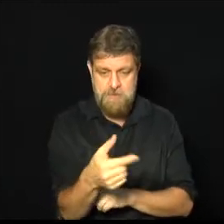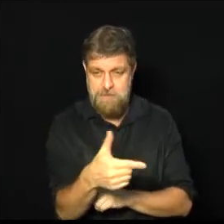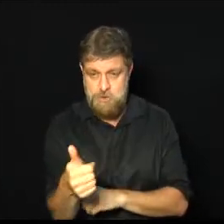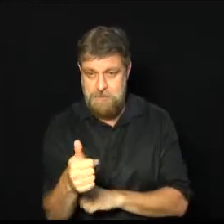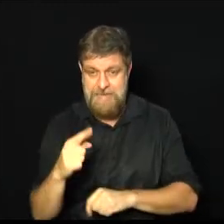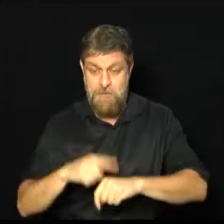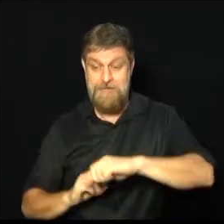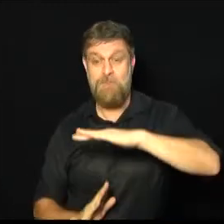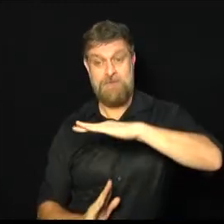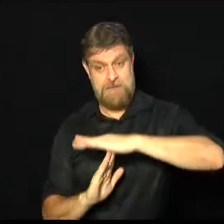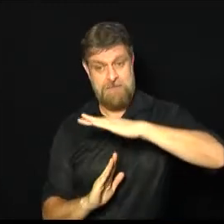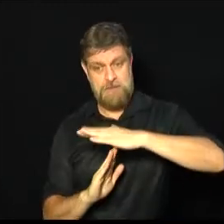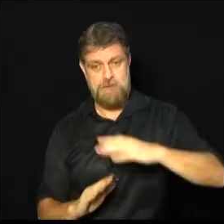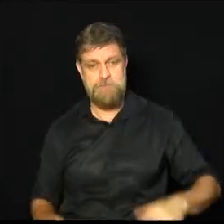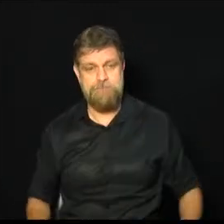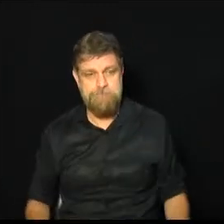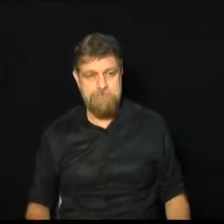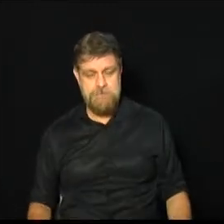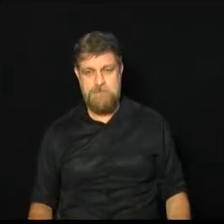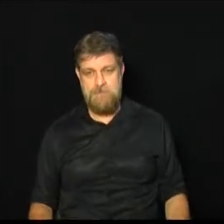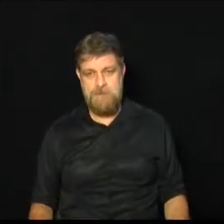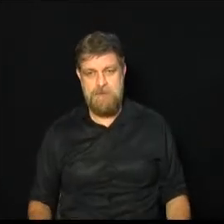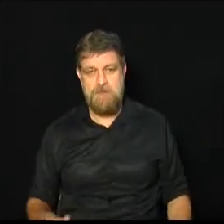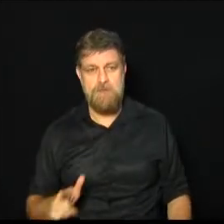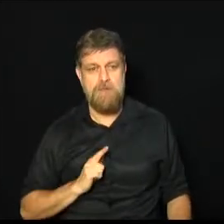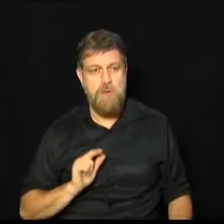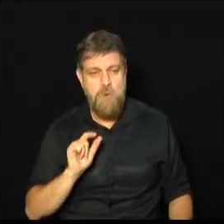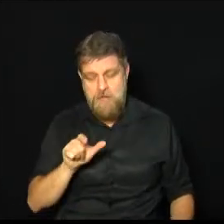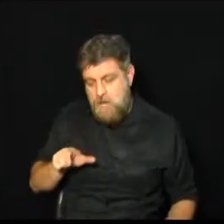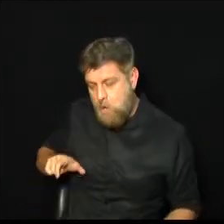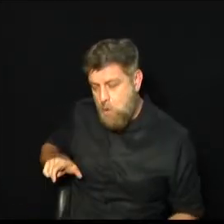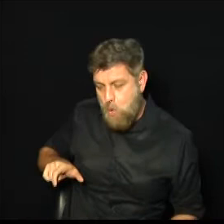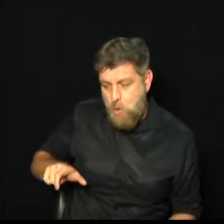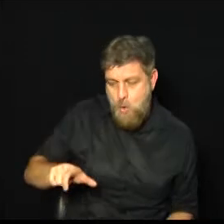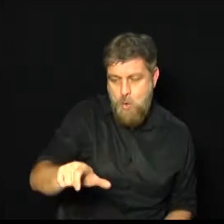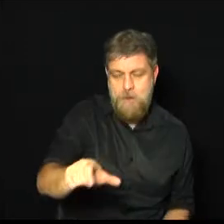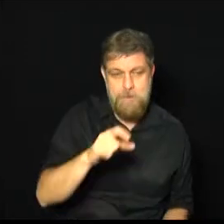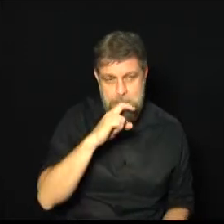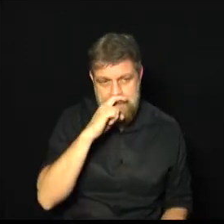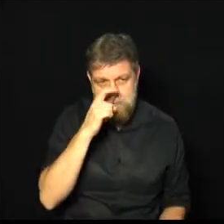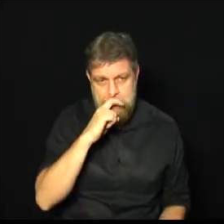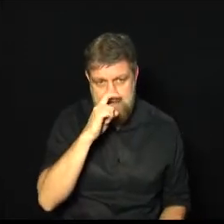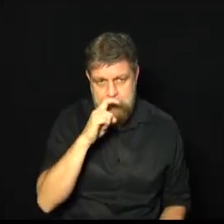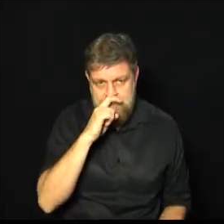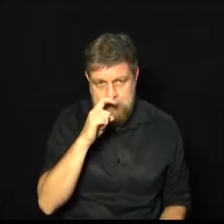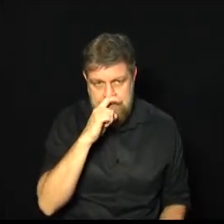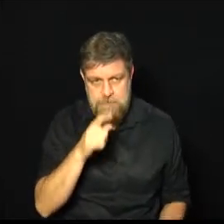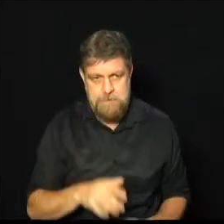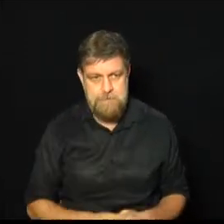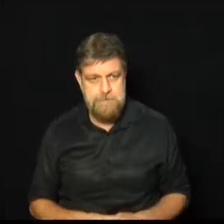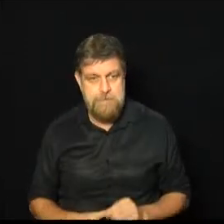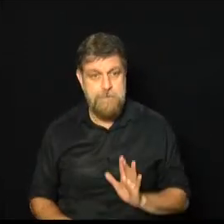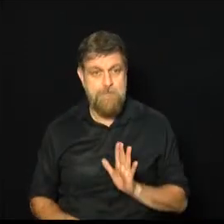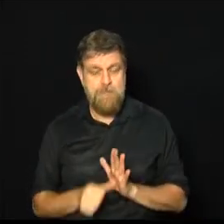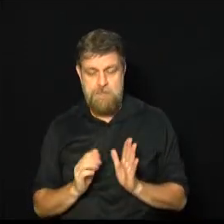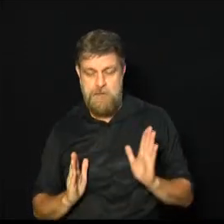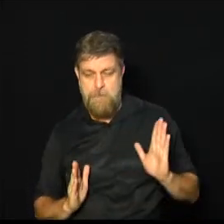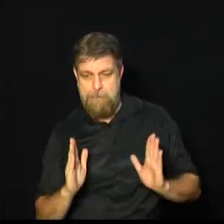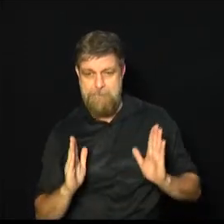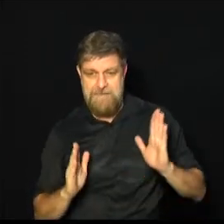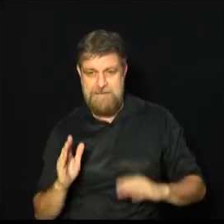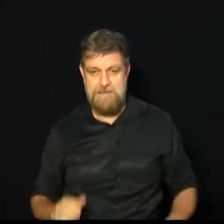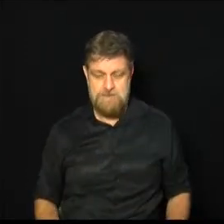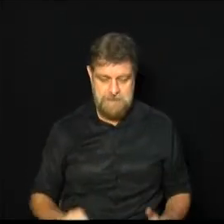agora. Muito bem, aí a gente vai para o corredor Ouro Verde. O corredor Ouro Verde, o primeiro trecho é entre a